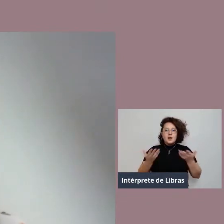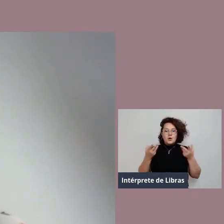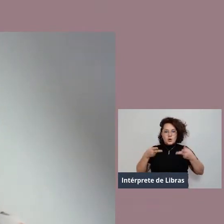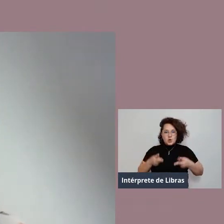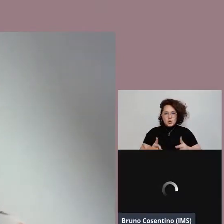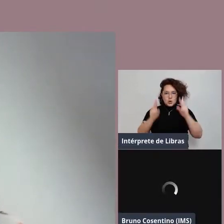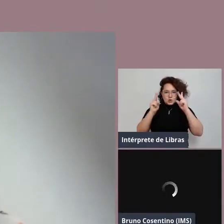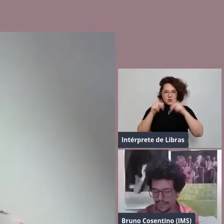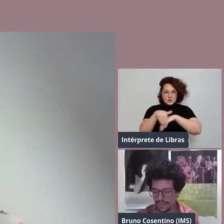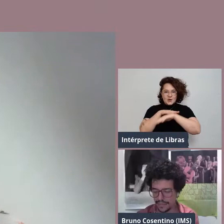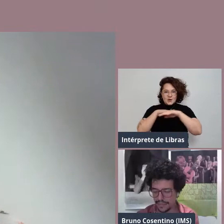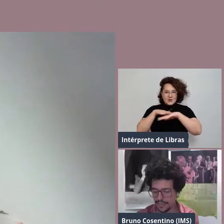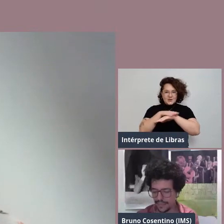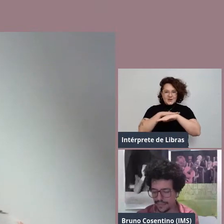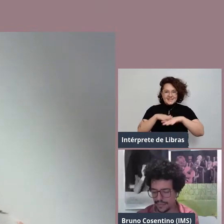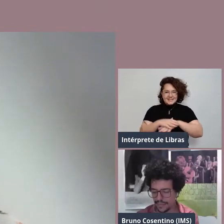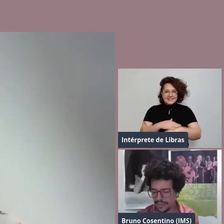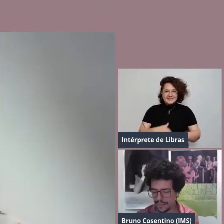conversa.